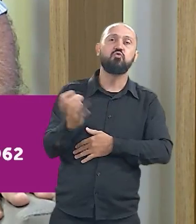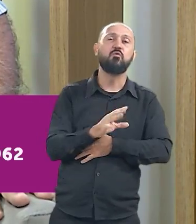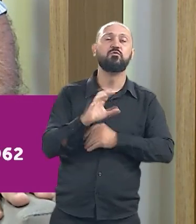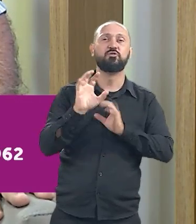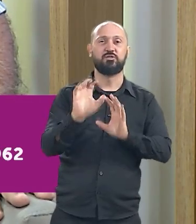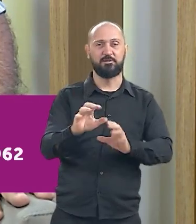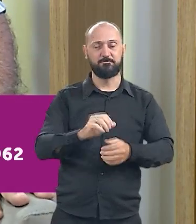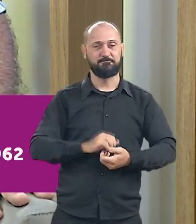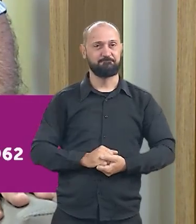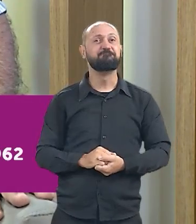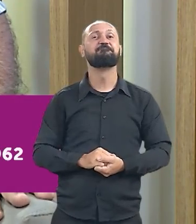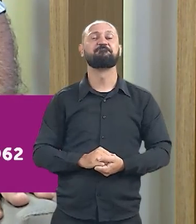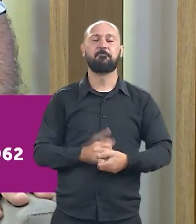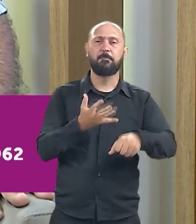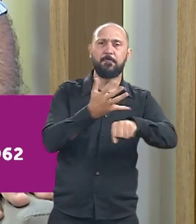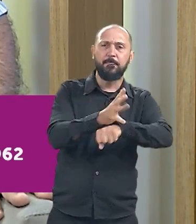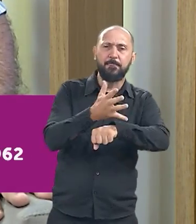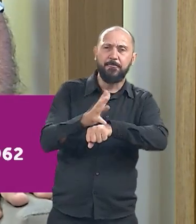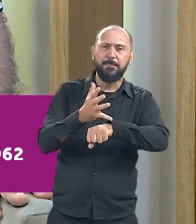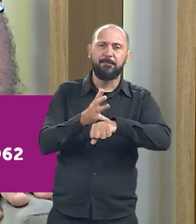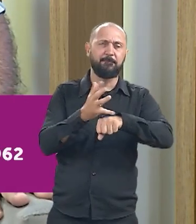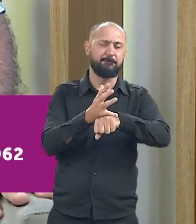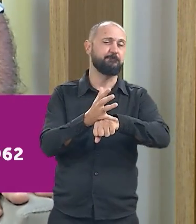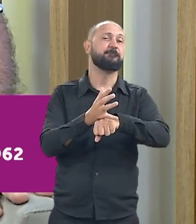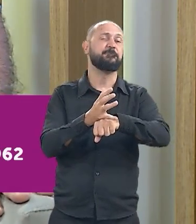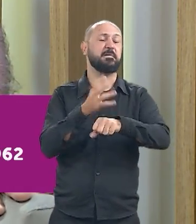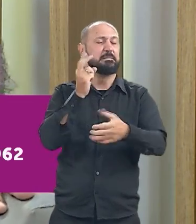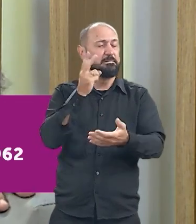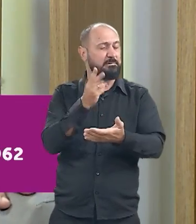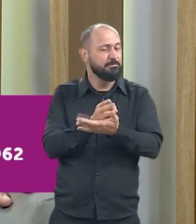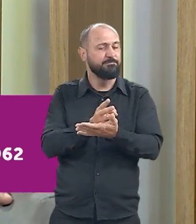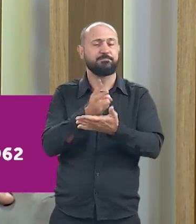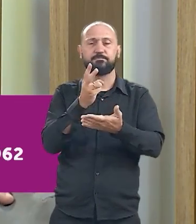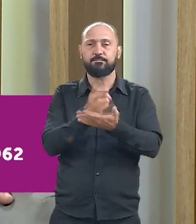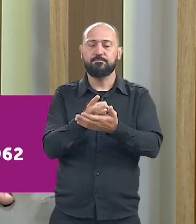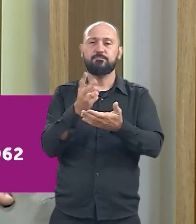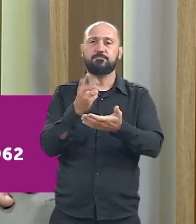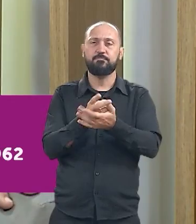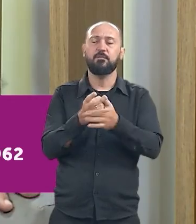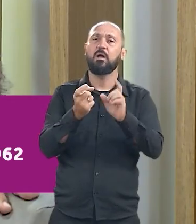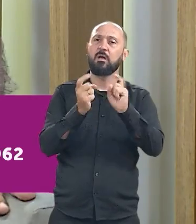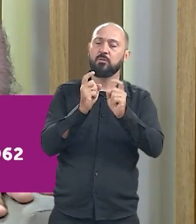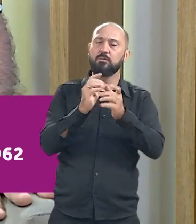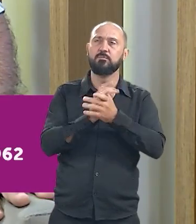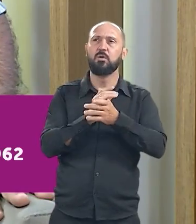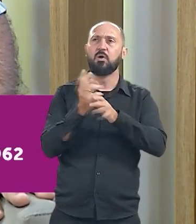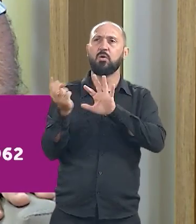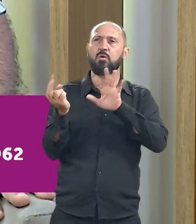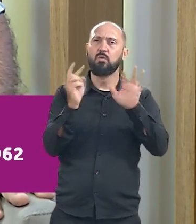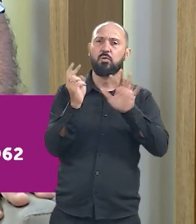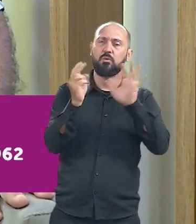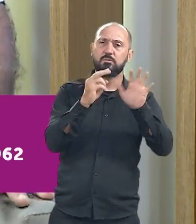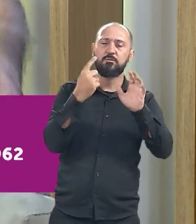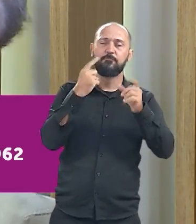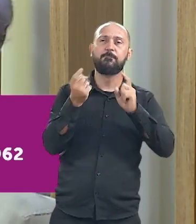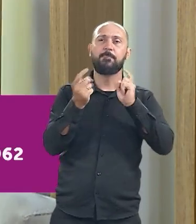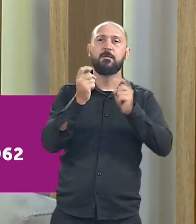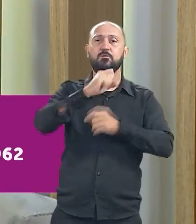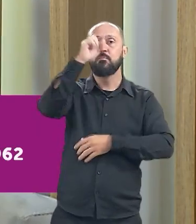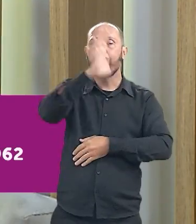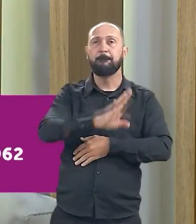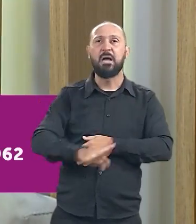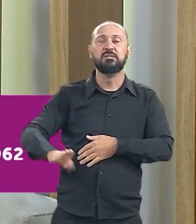Então, nós sempre estamos em reuniões. Há 2 semanas atrás mesmo, nós tivemos uma reunião nacional. Então, é bom porque